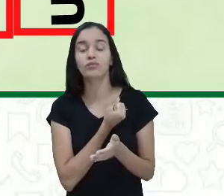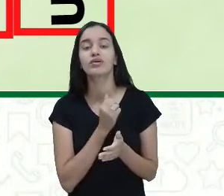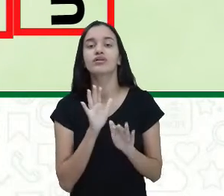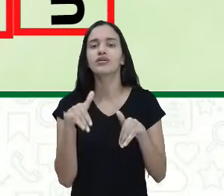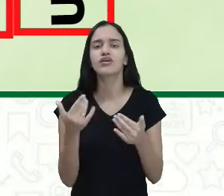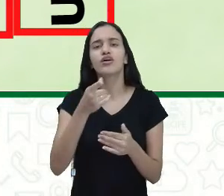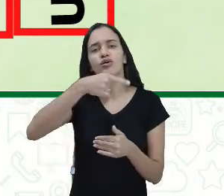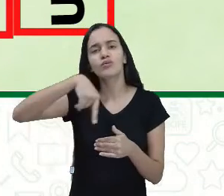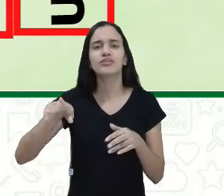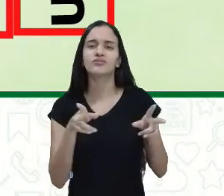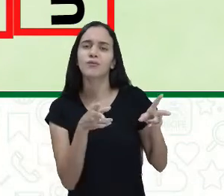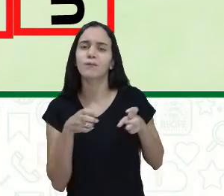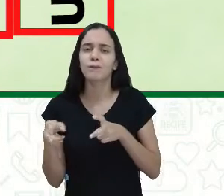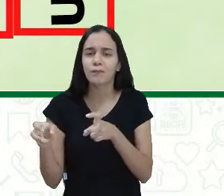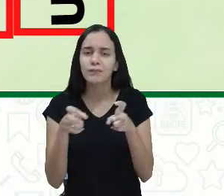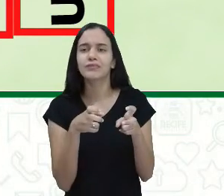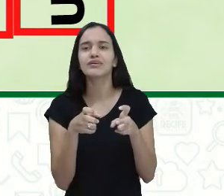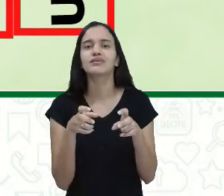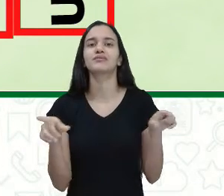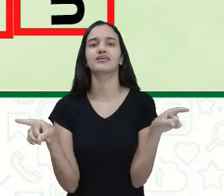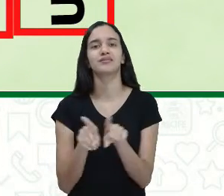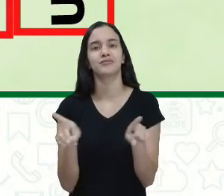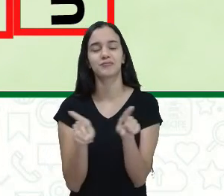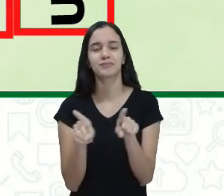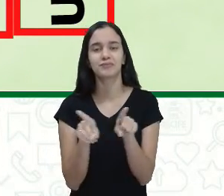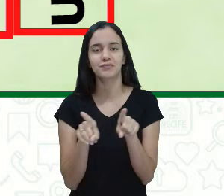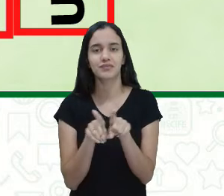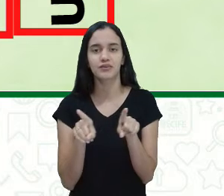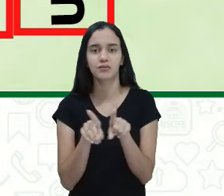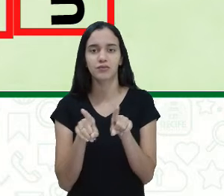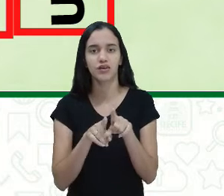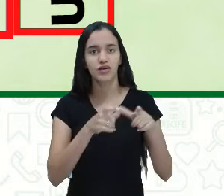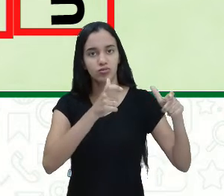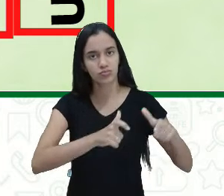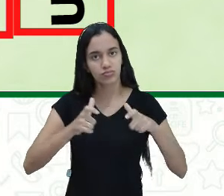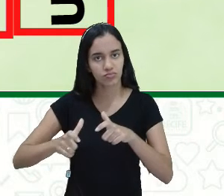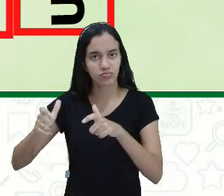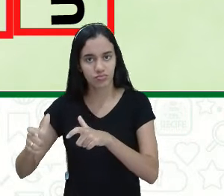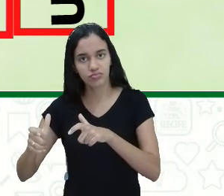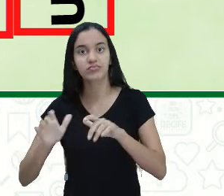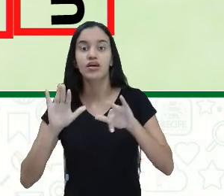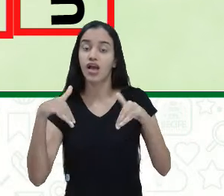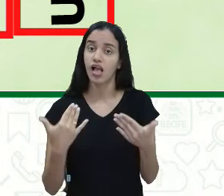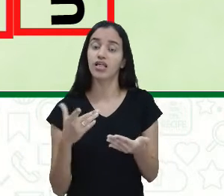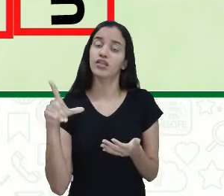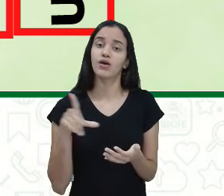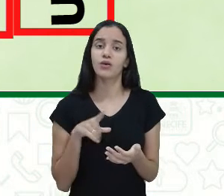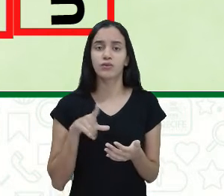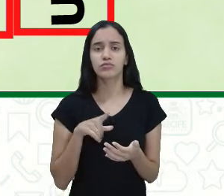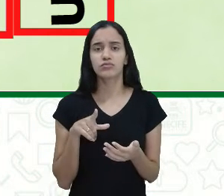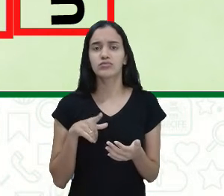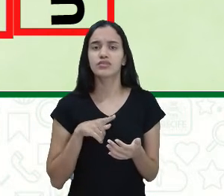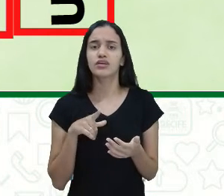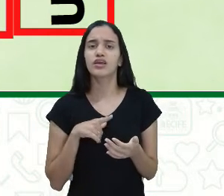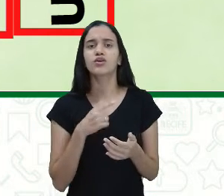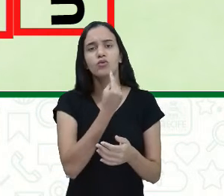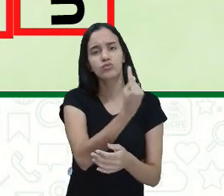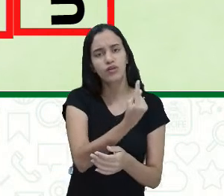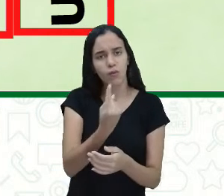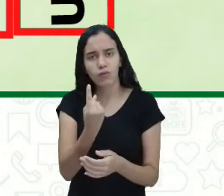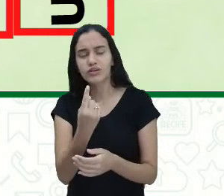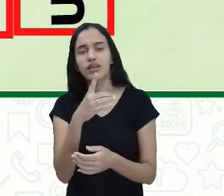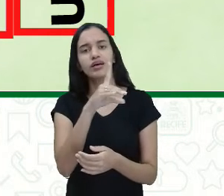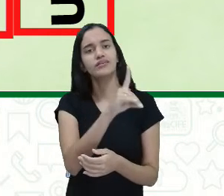E aí vocês vão perceber, esse aí também está com o posicionamento, né? Então eu tenho a posição da unidade,